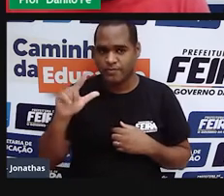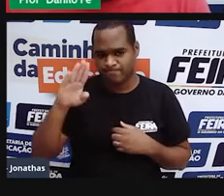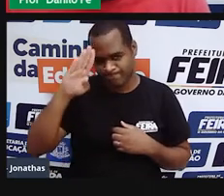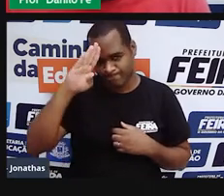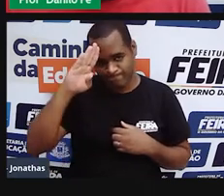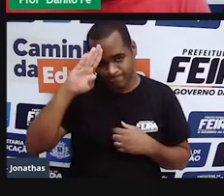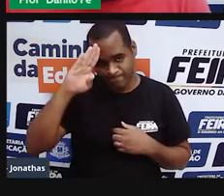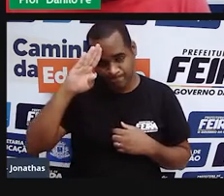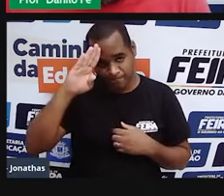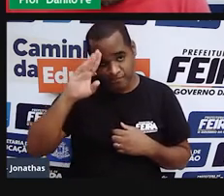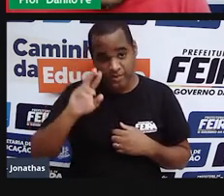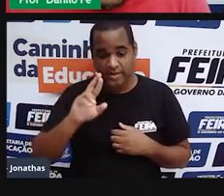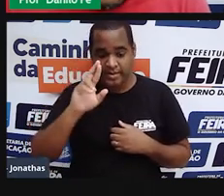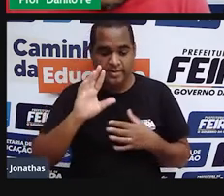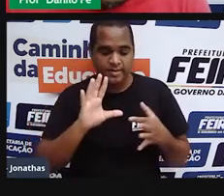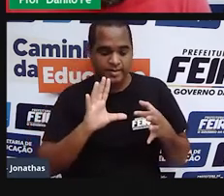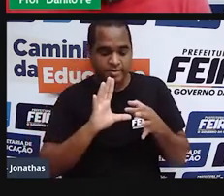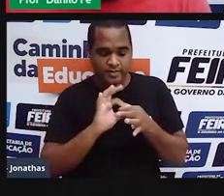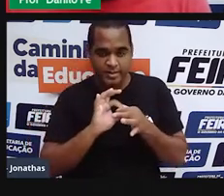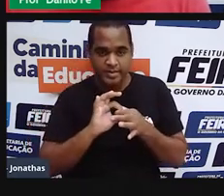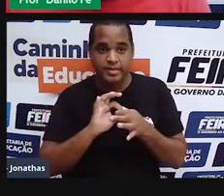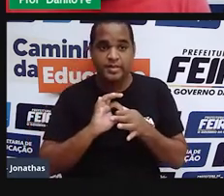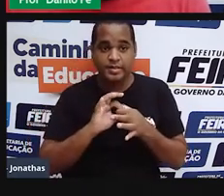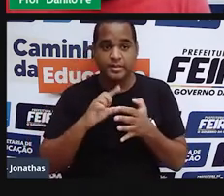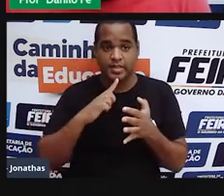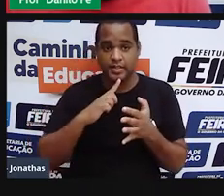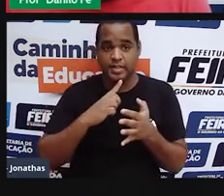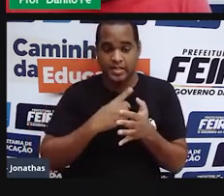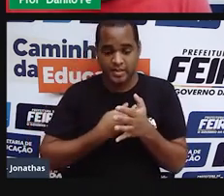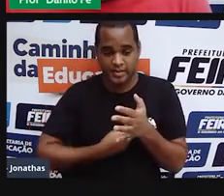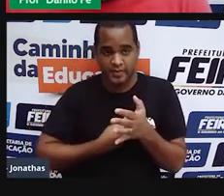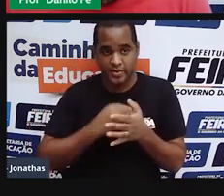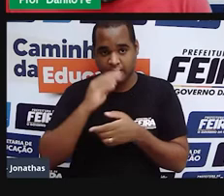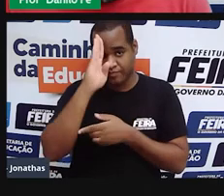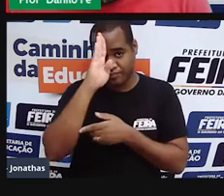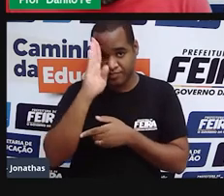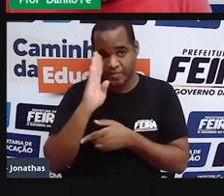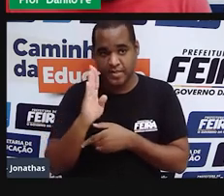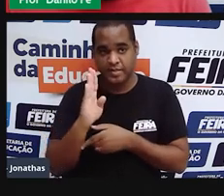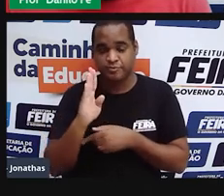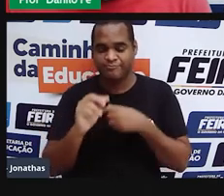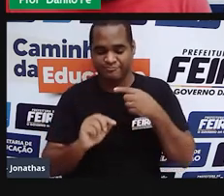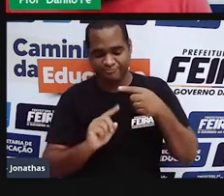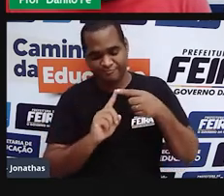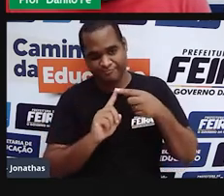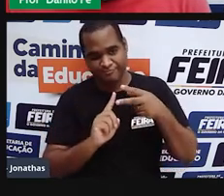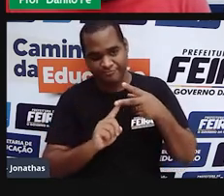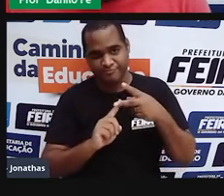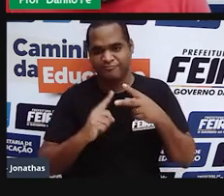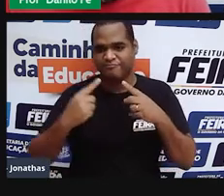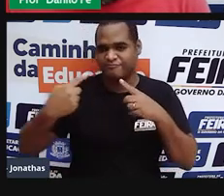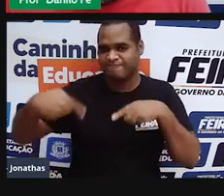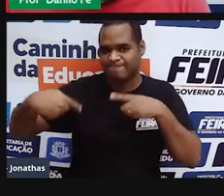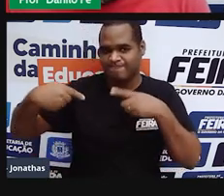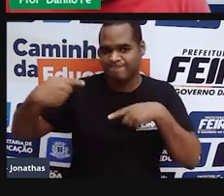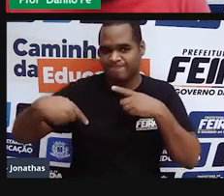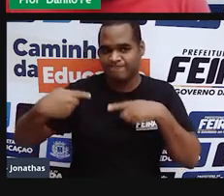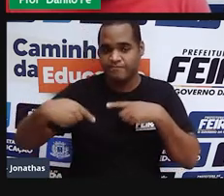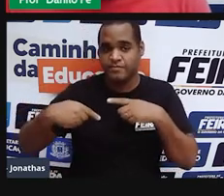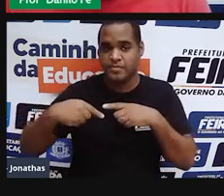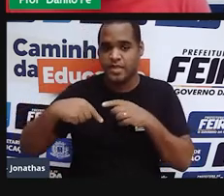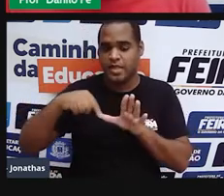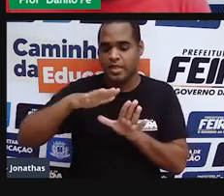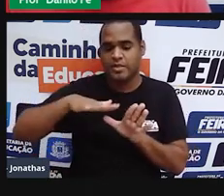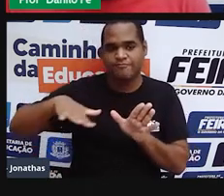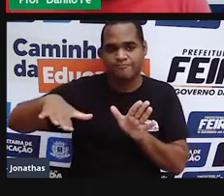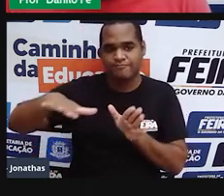militares e morreu Oi e o maior cálculo de tá que aconteceu aqui na América do Sul